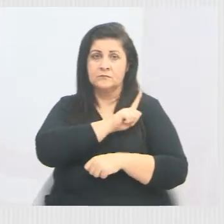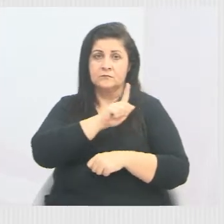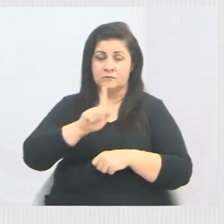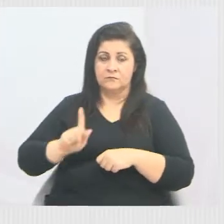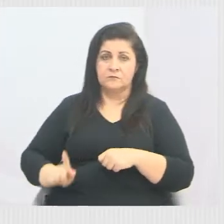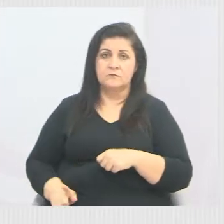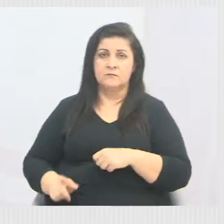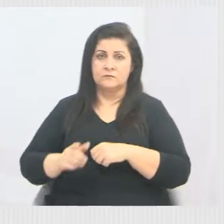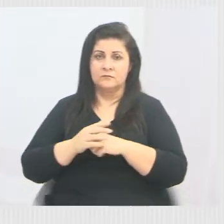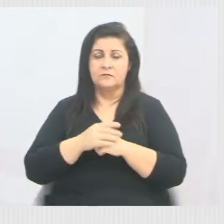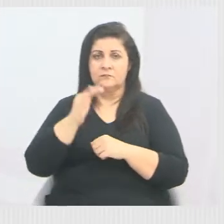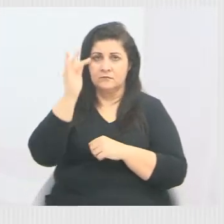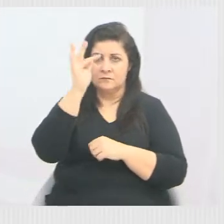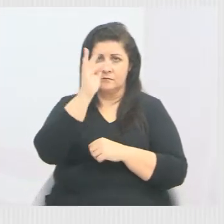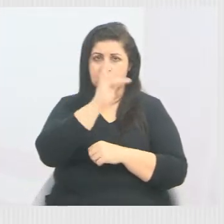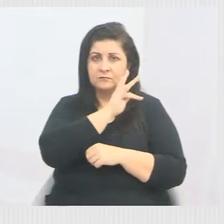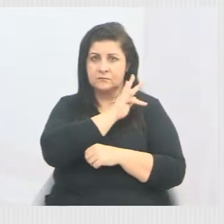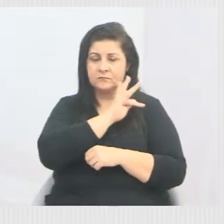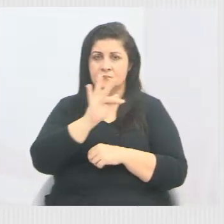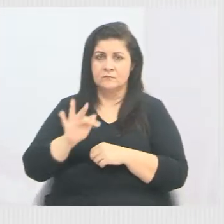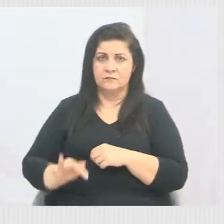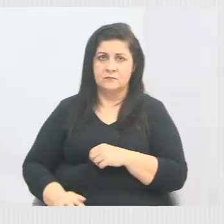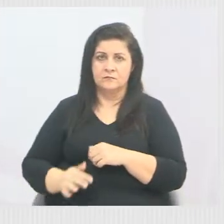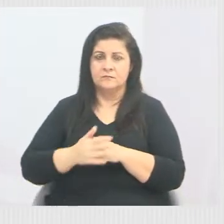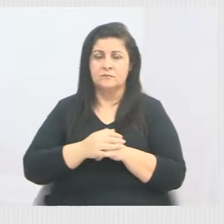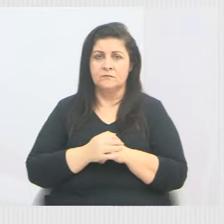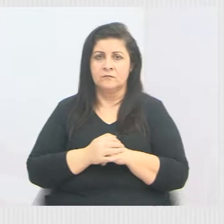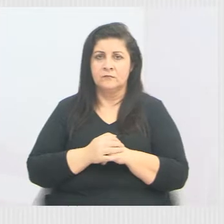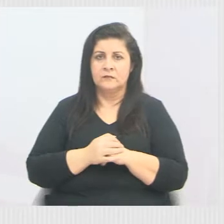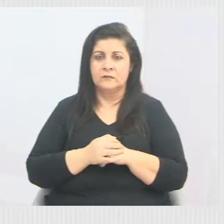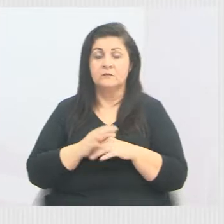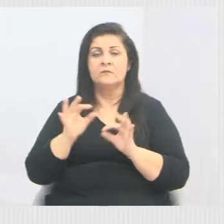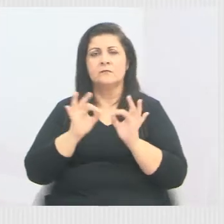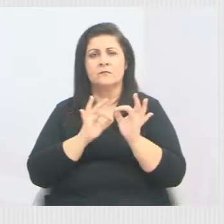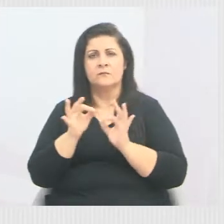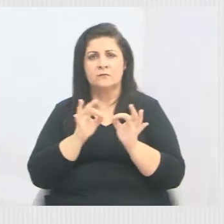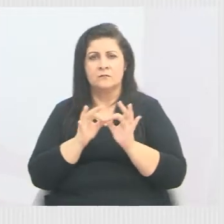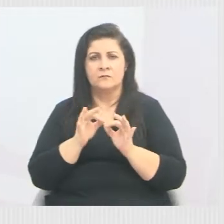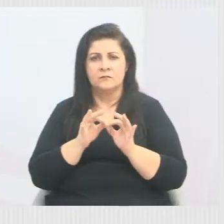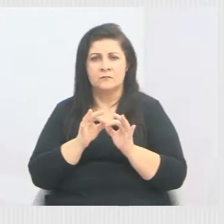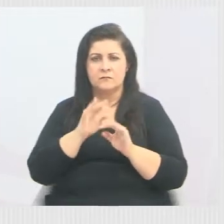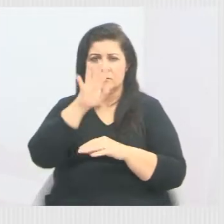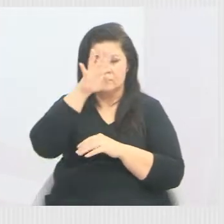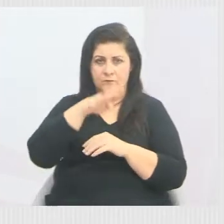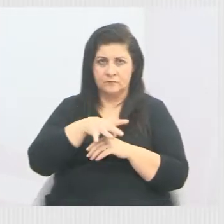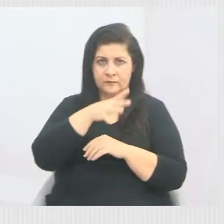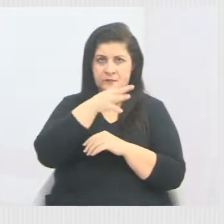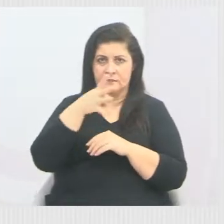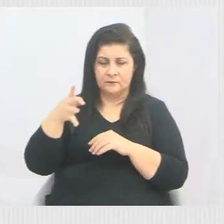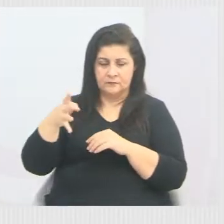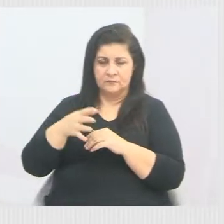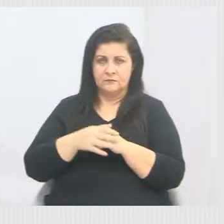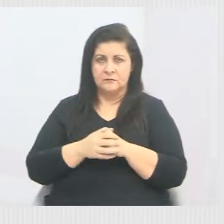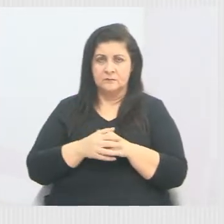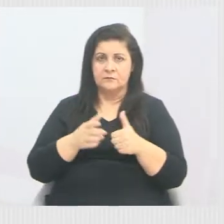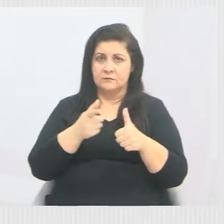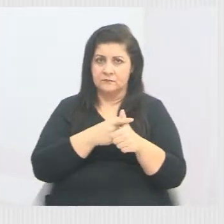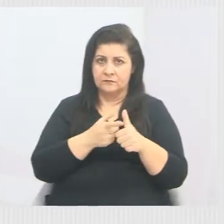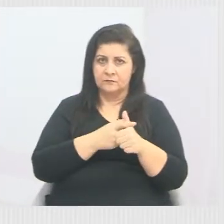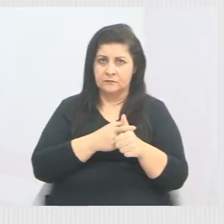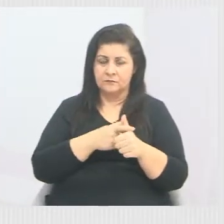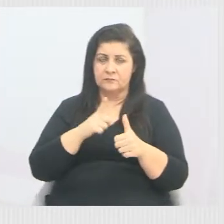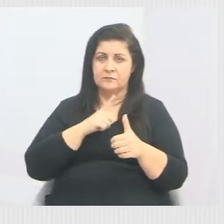tem 3 metodologias de cálculo da receita corrente líquida. Então, para fazer o cálculo do limite da dívida, ele tem